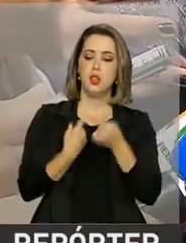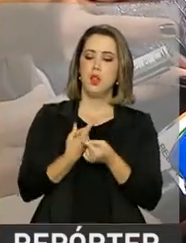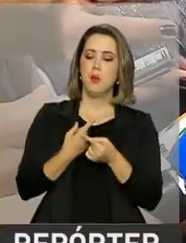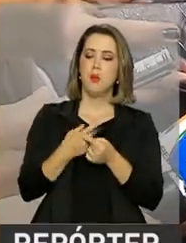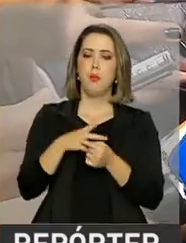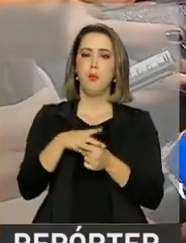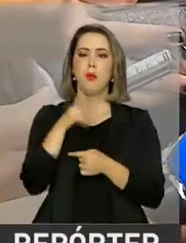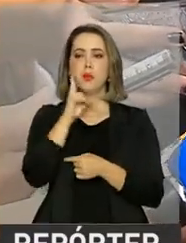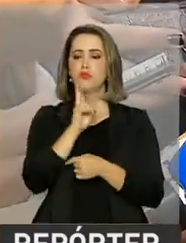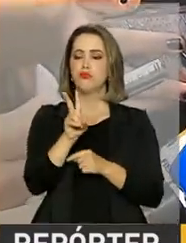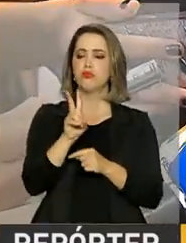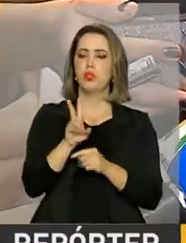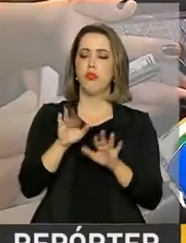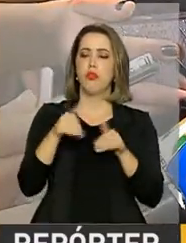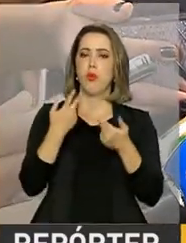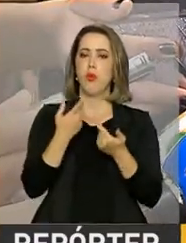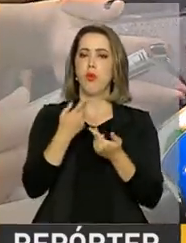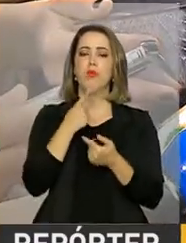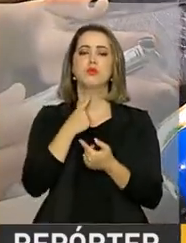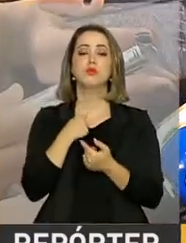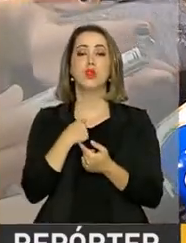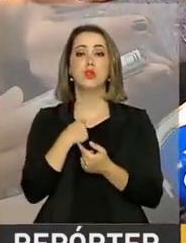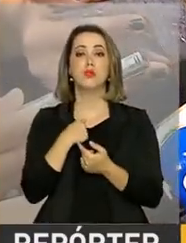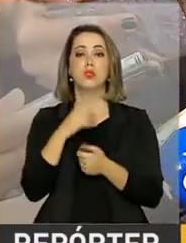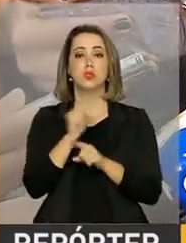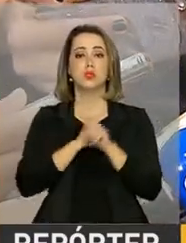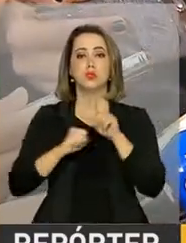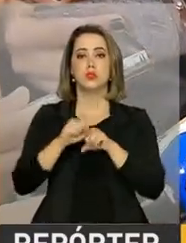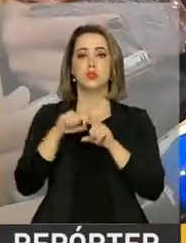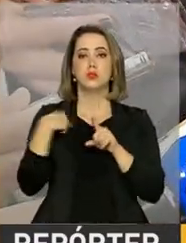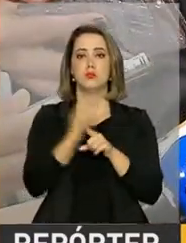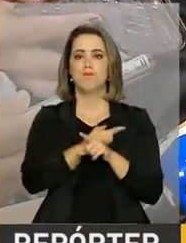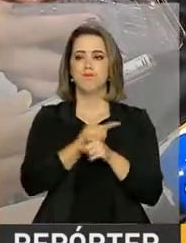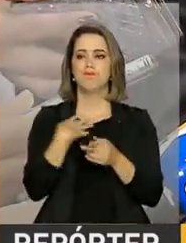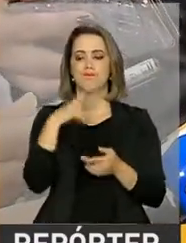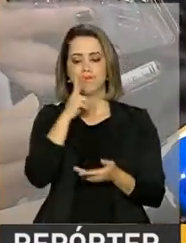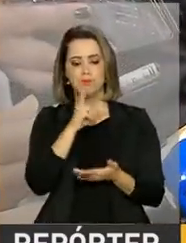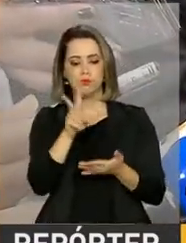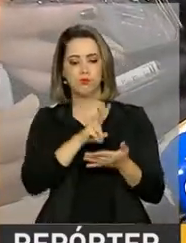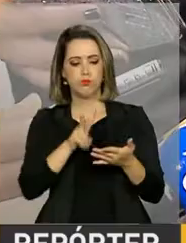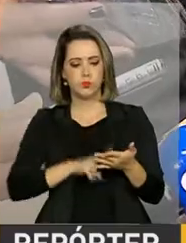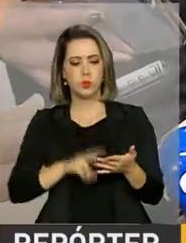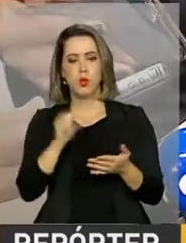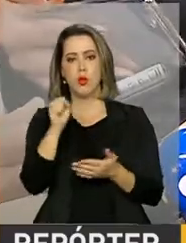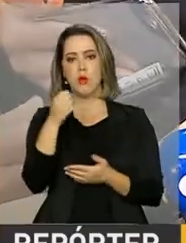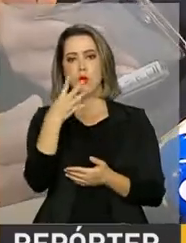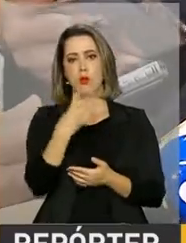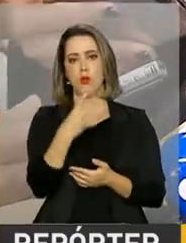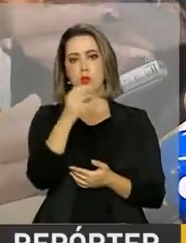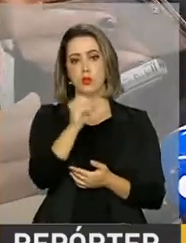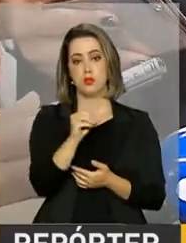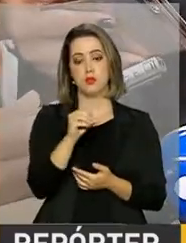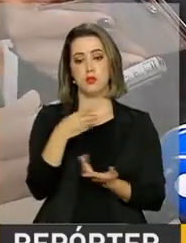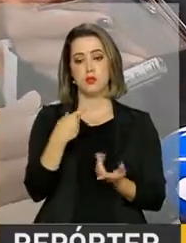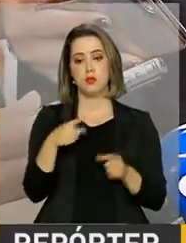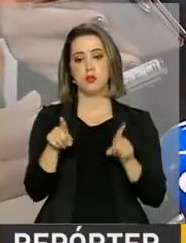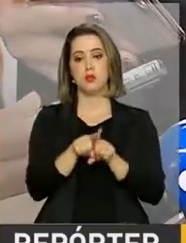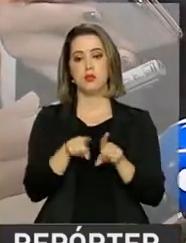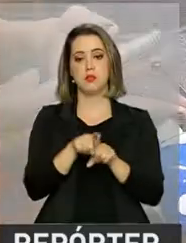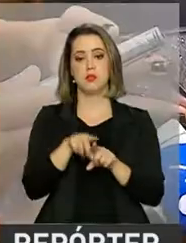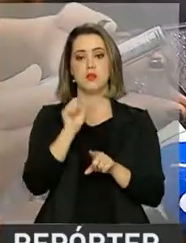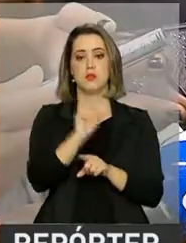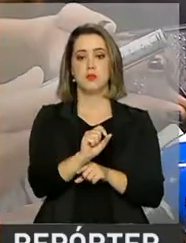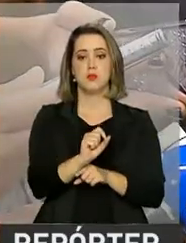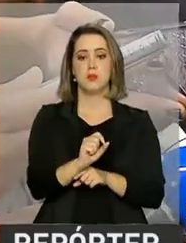sociedade, nós nos debruçamos sobre as 840 emendas e duas emendas que foram apresentadas pelos senhores